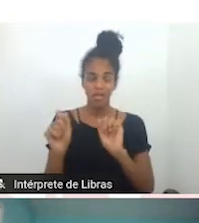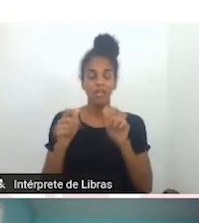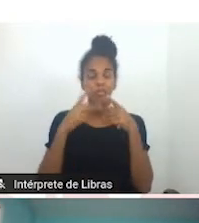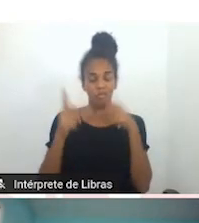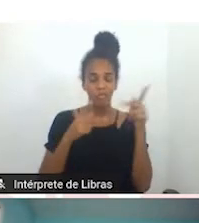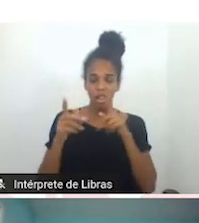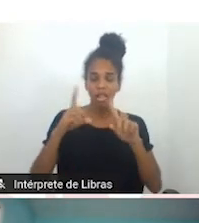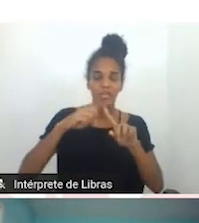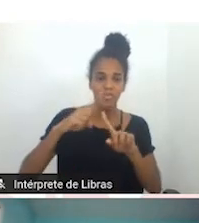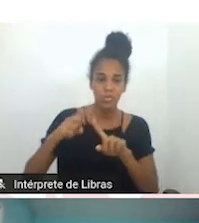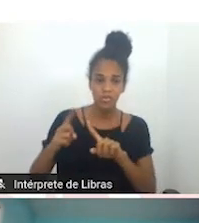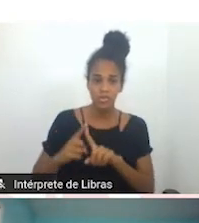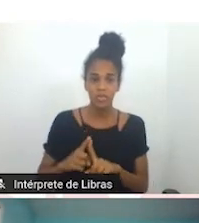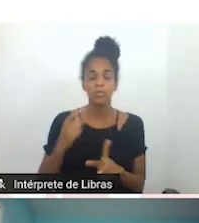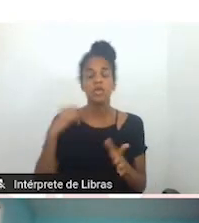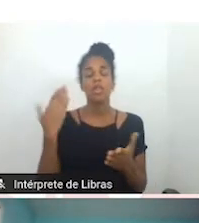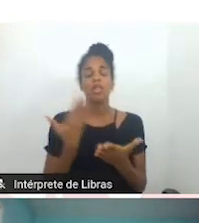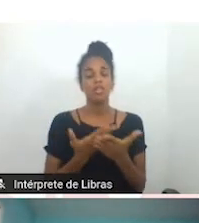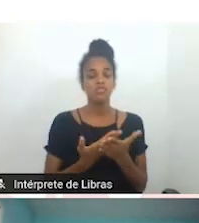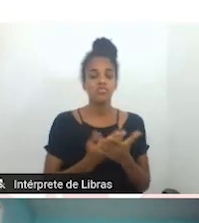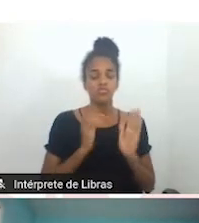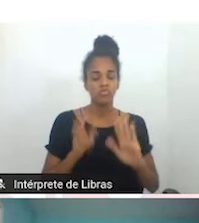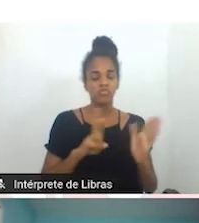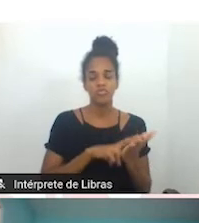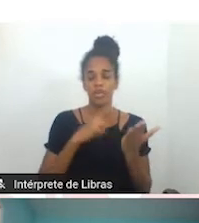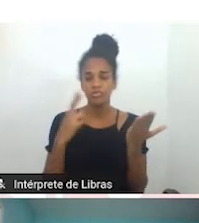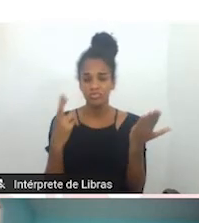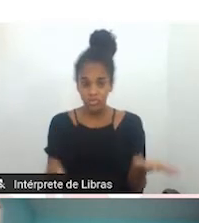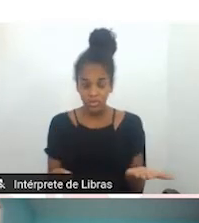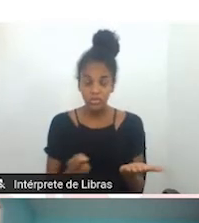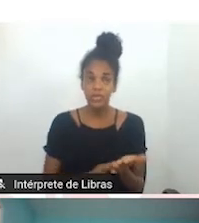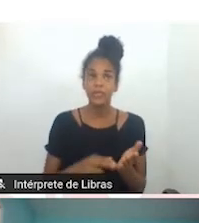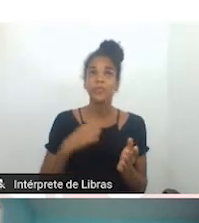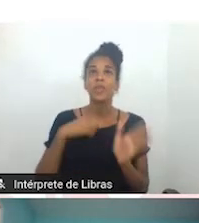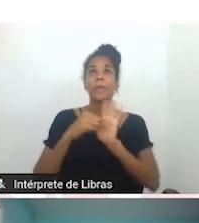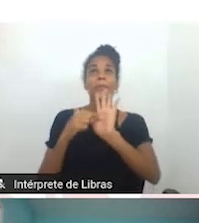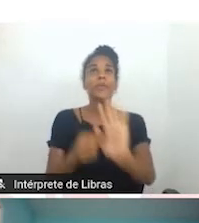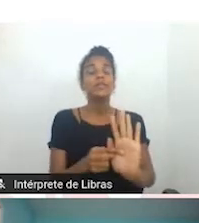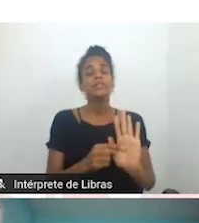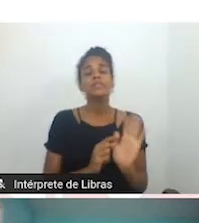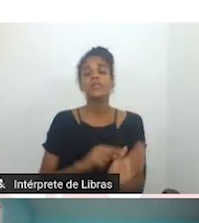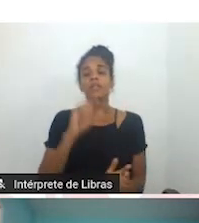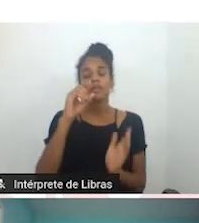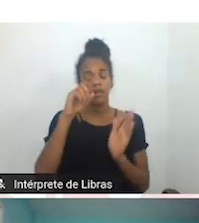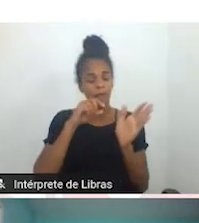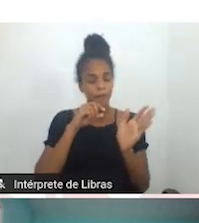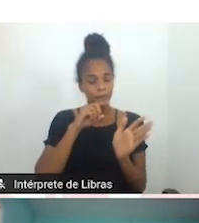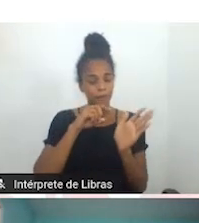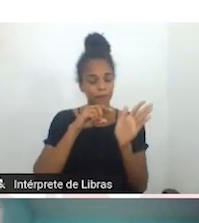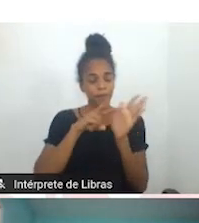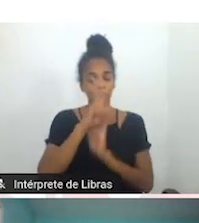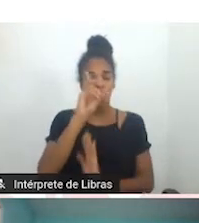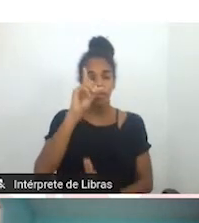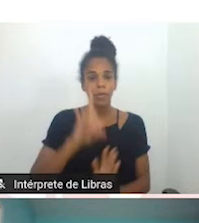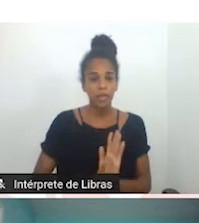foram publicados em revista, que dizem que a vitamina D baixa era um fator de risco para o coronavírus, mas também pacientes que